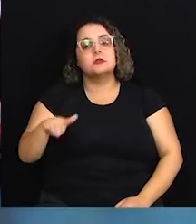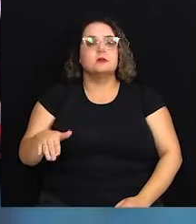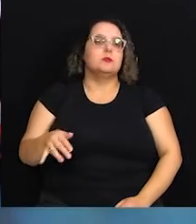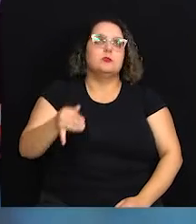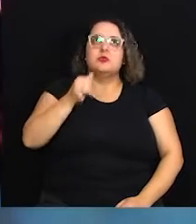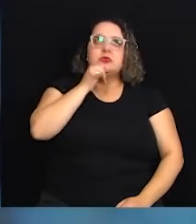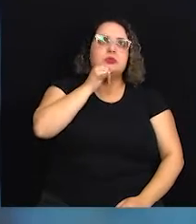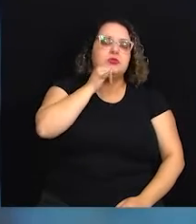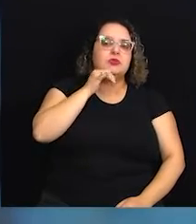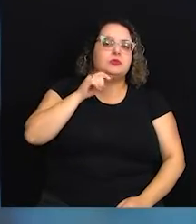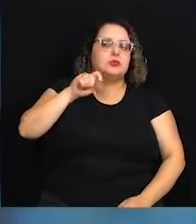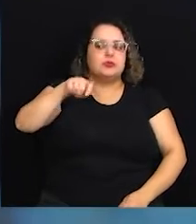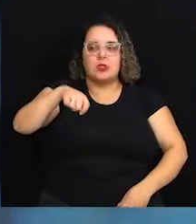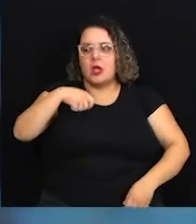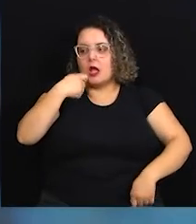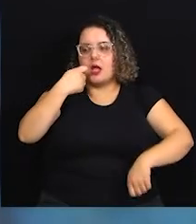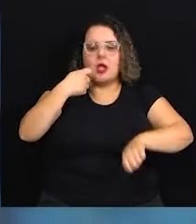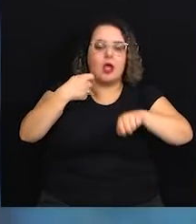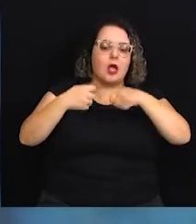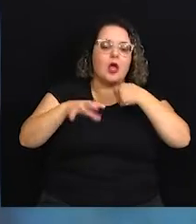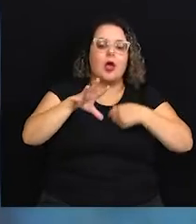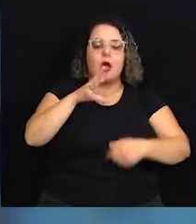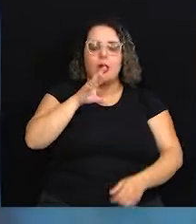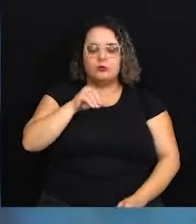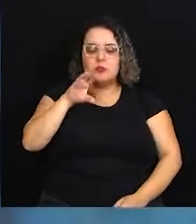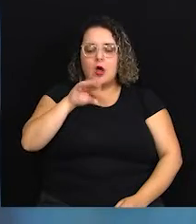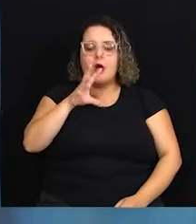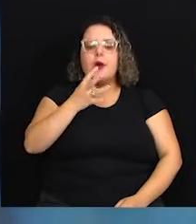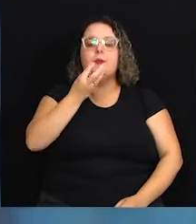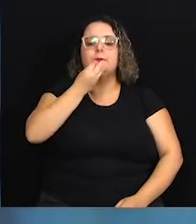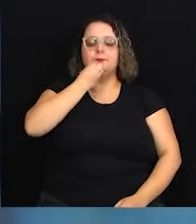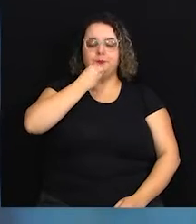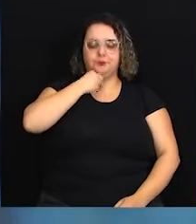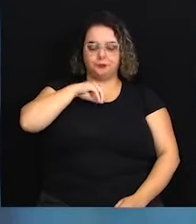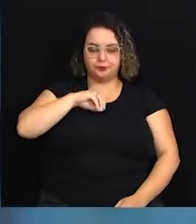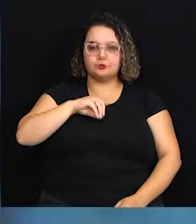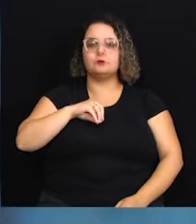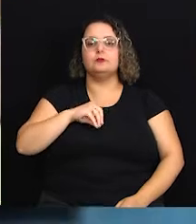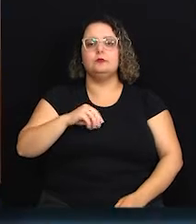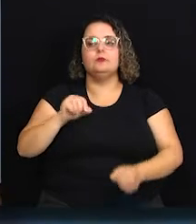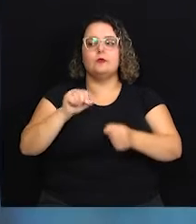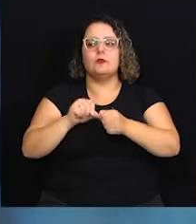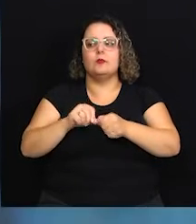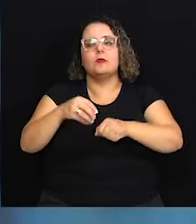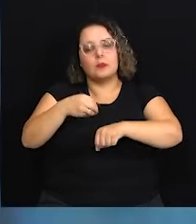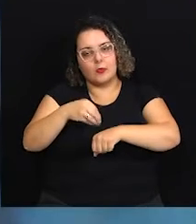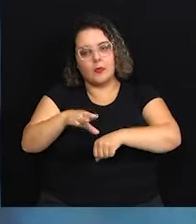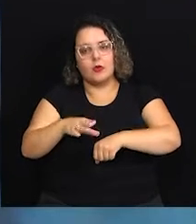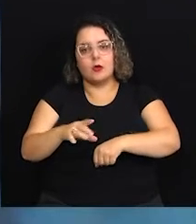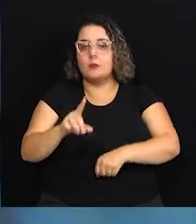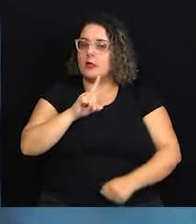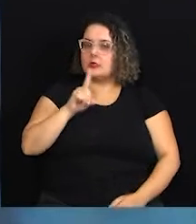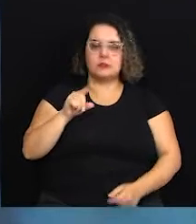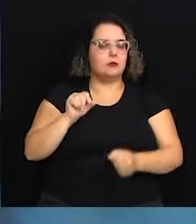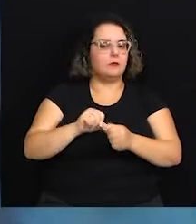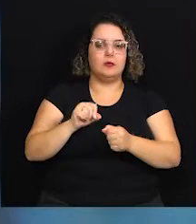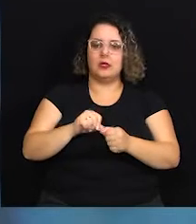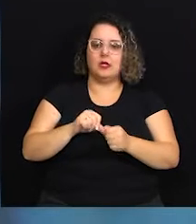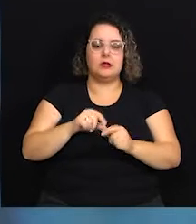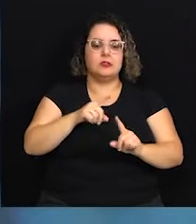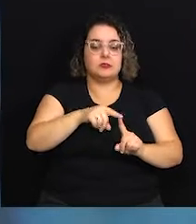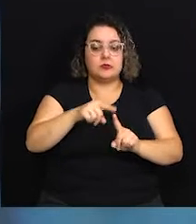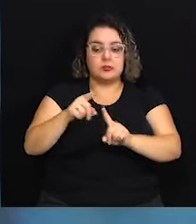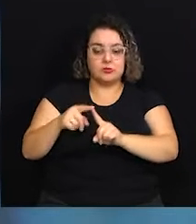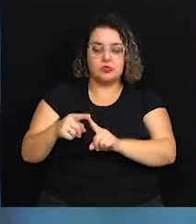por exemplo, de alimentação, de deglutição, a gente faz as orientações, os encaminhamentos, mas a gente não faz esse tipo de atendimento